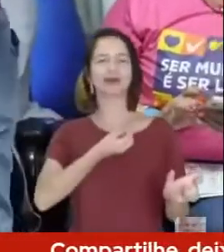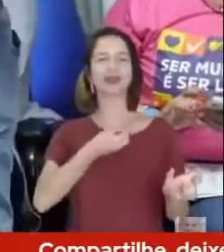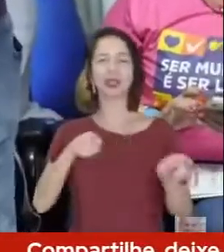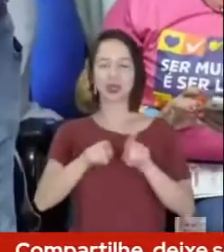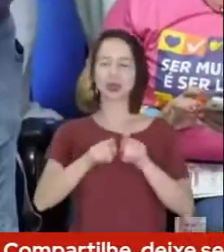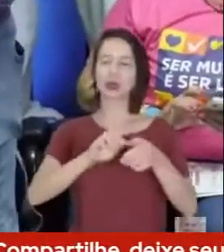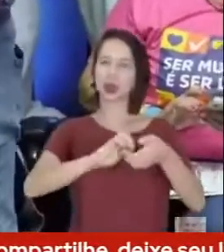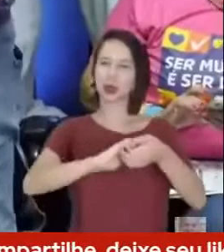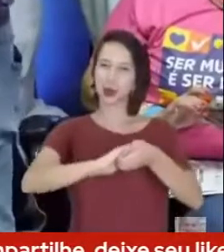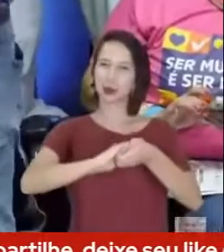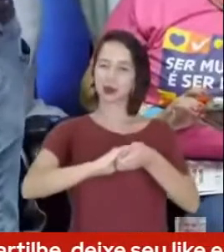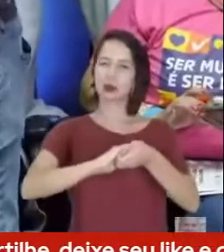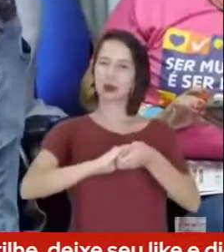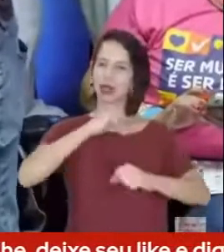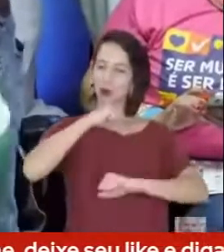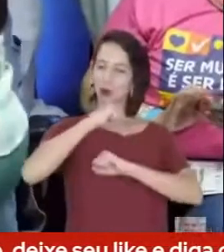quero